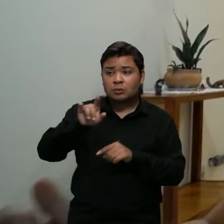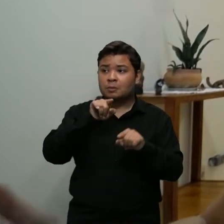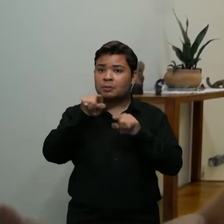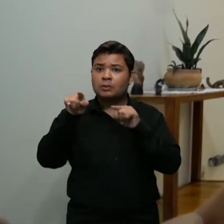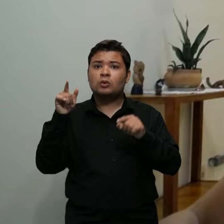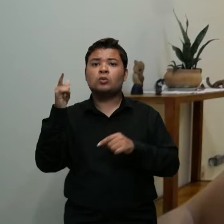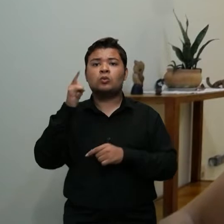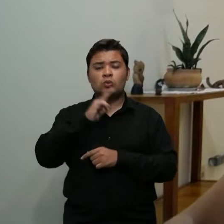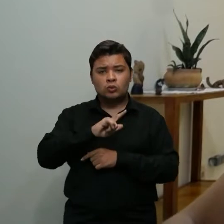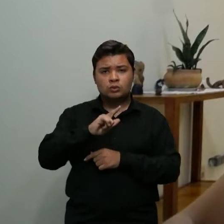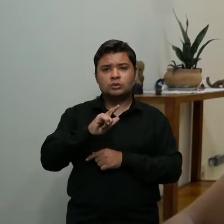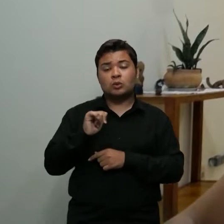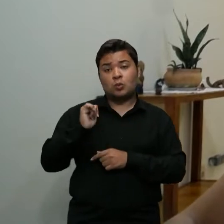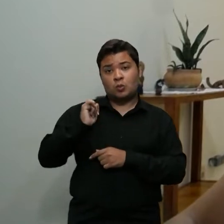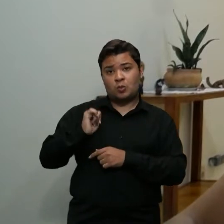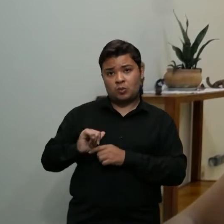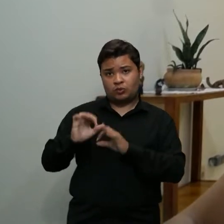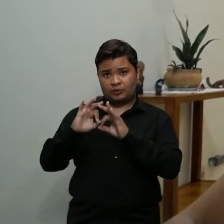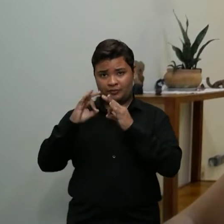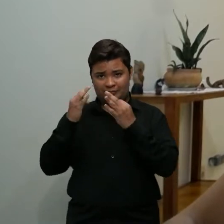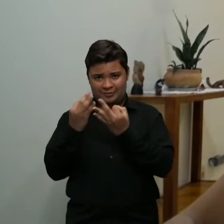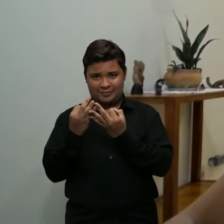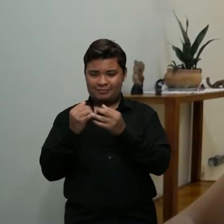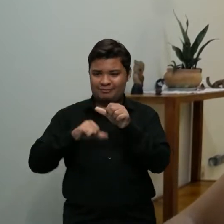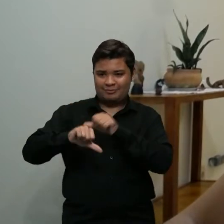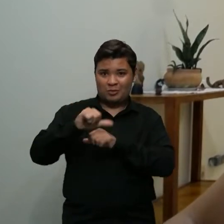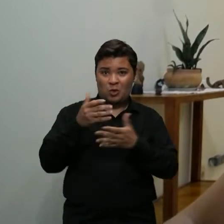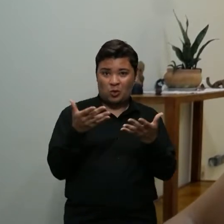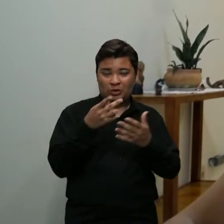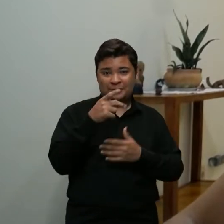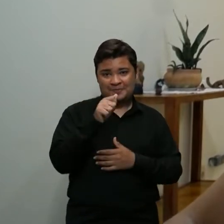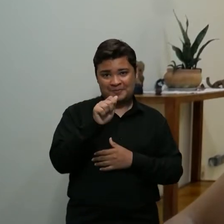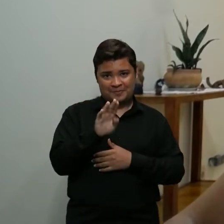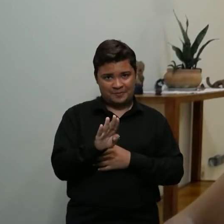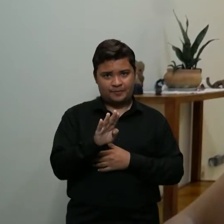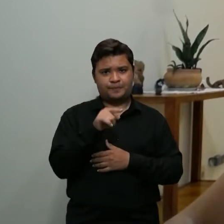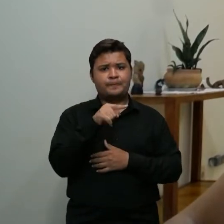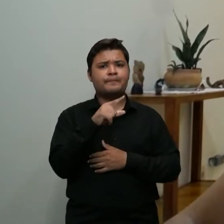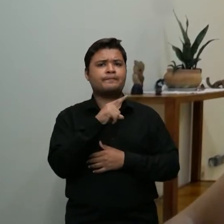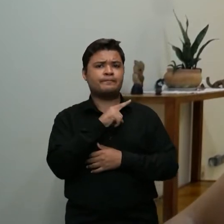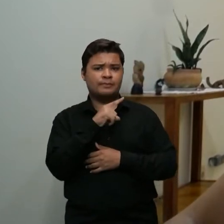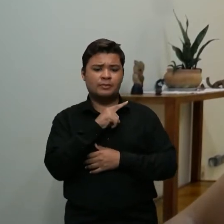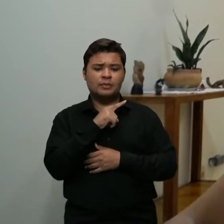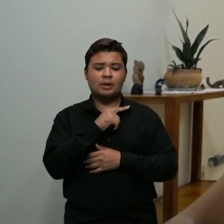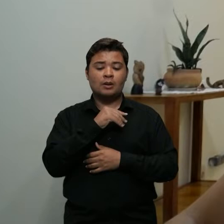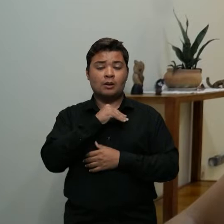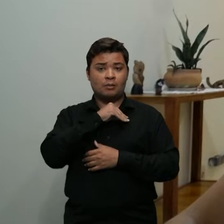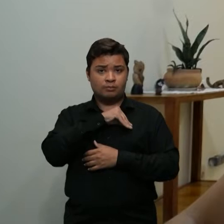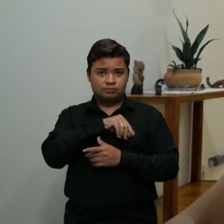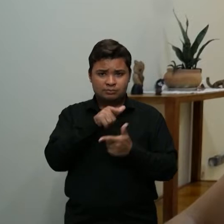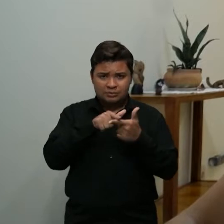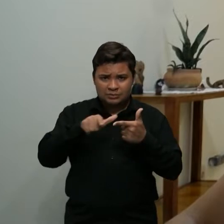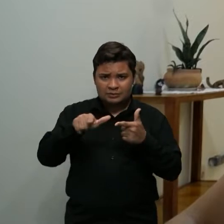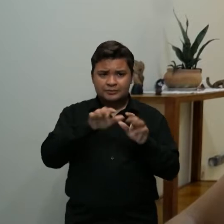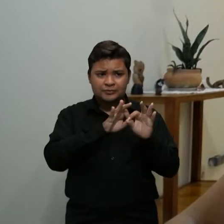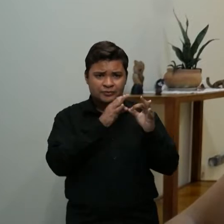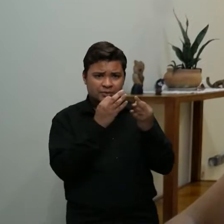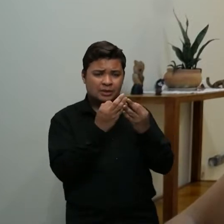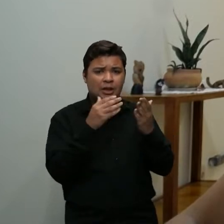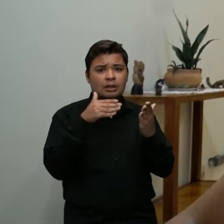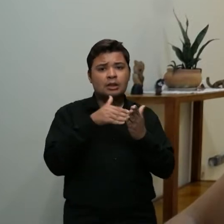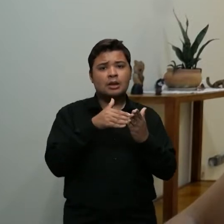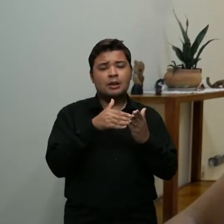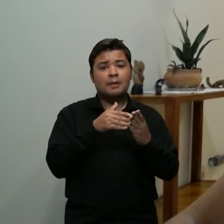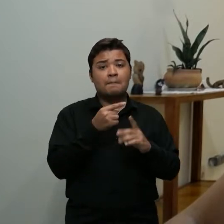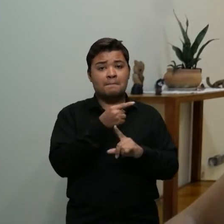Bolsa Família, atual Auxílio Brasil, que tinham aí uma renda per capita de até meio salário mínimo, era